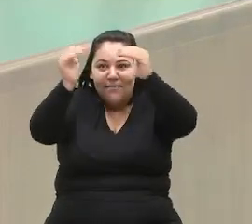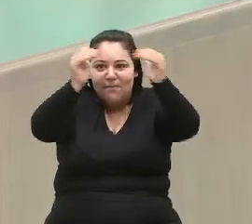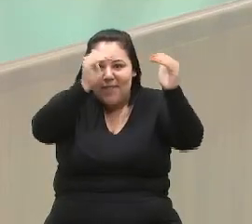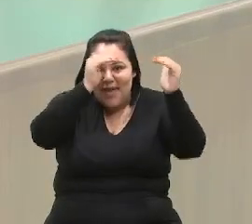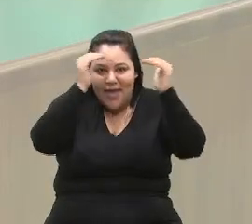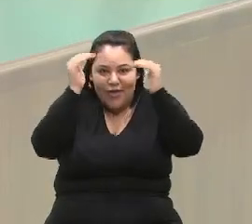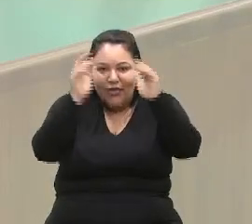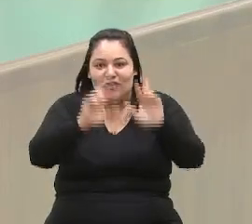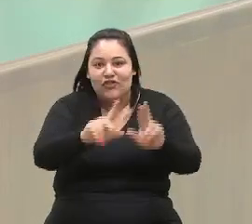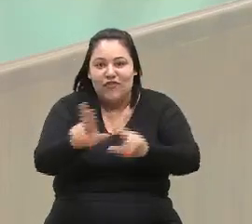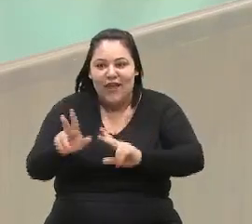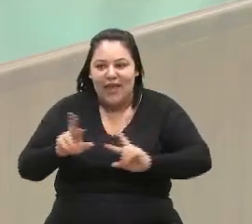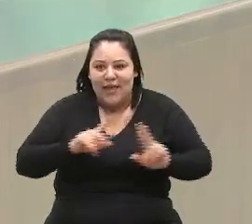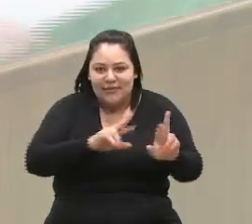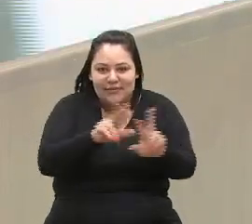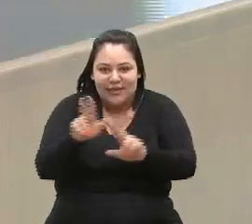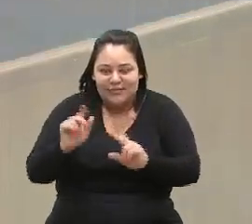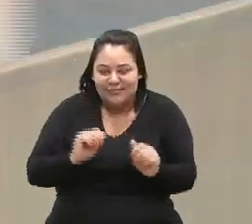diferenças.